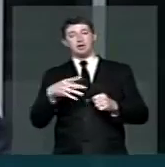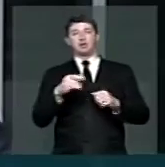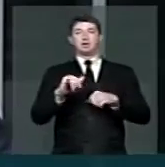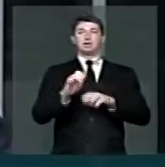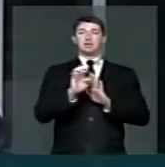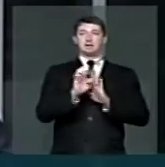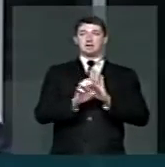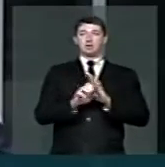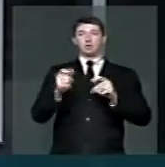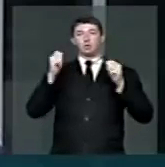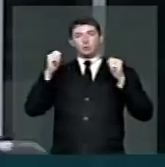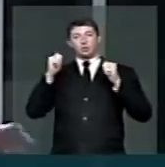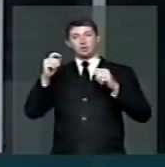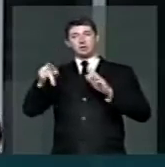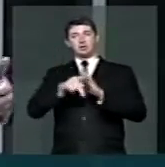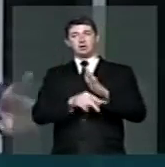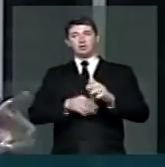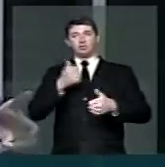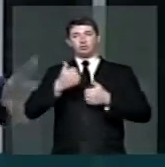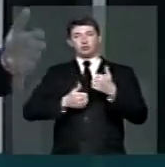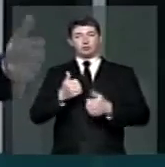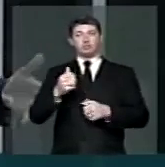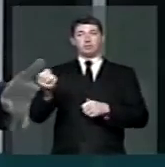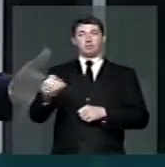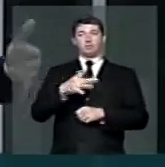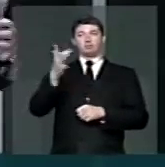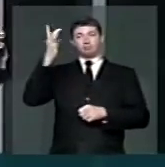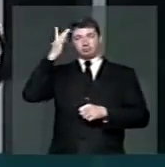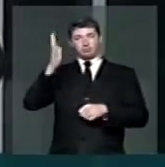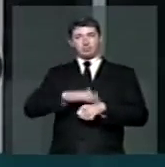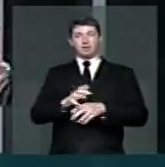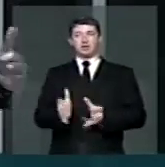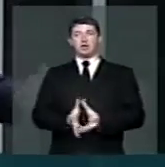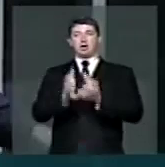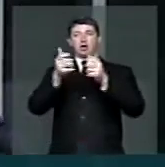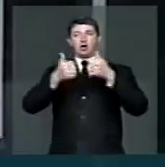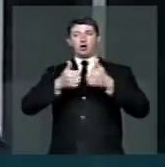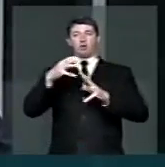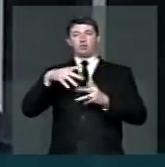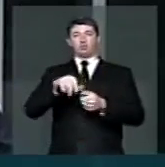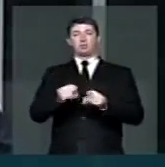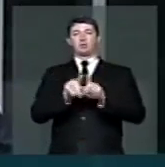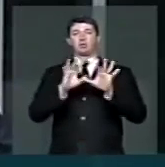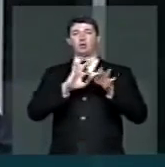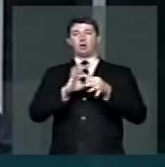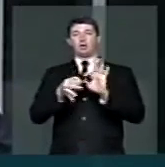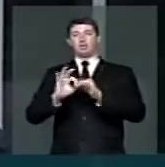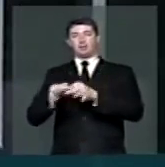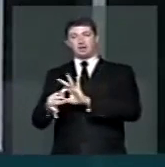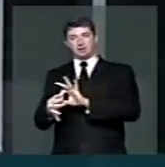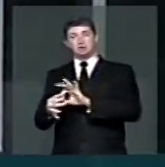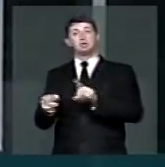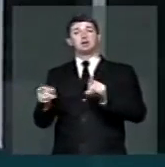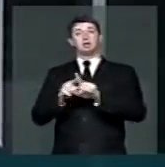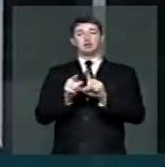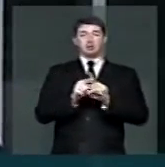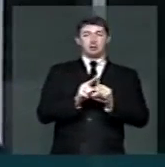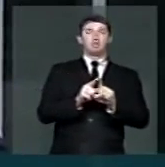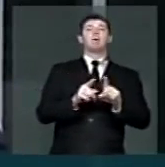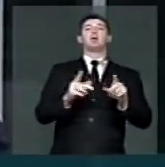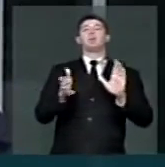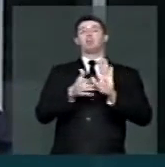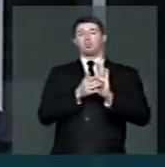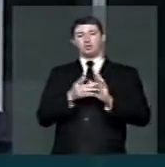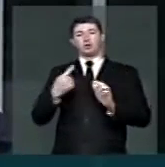do Torcedor, visando modernizar esse estatuto, a Copa do Mundo e as Olimpíadas de 2016. Além de propostas como